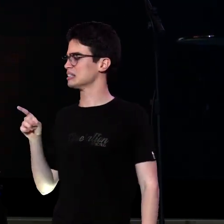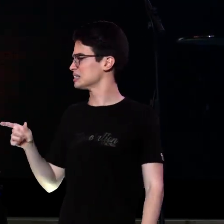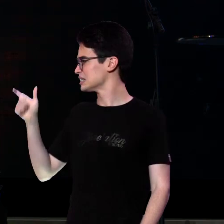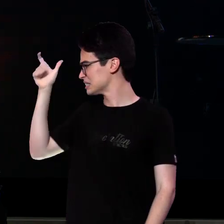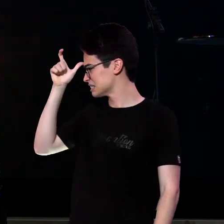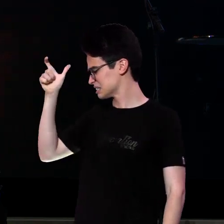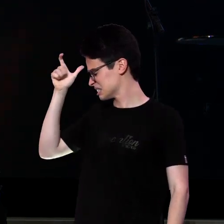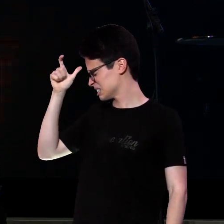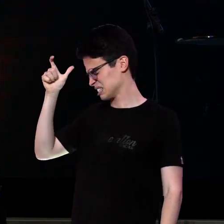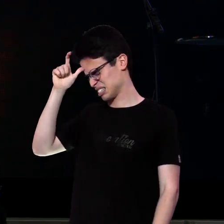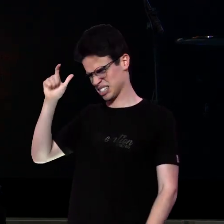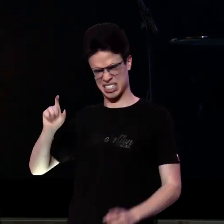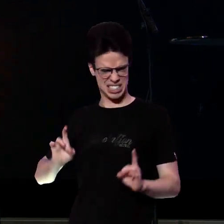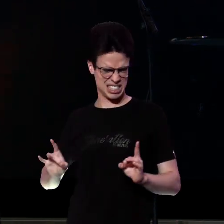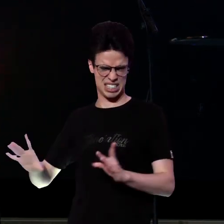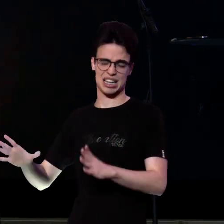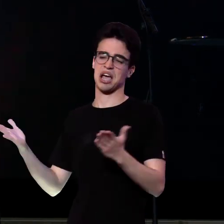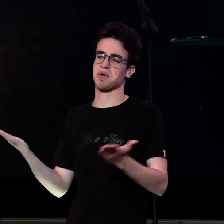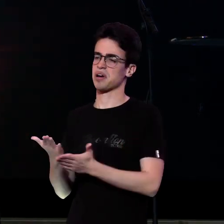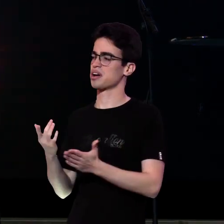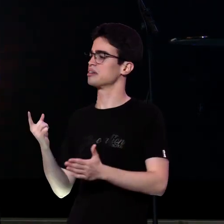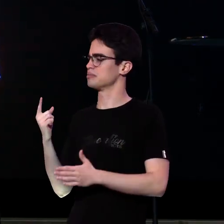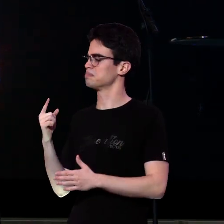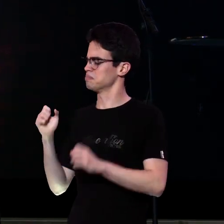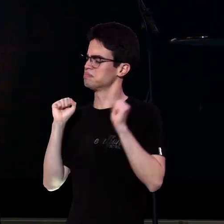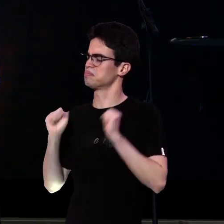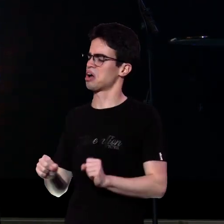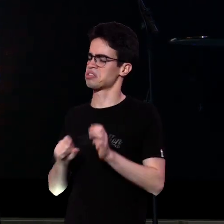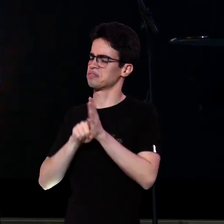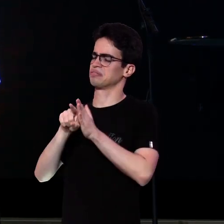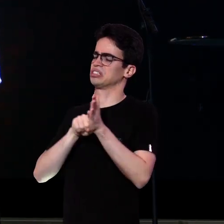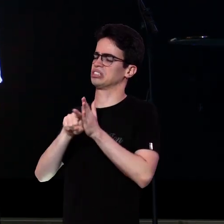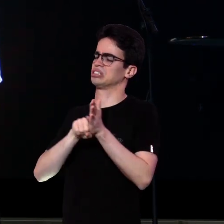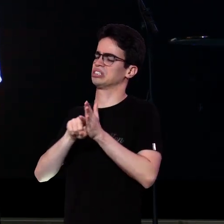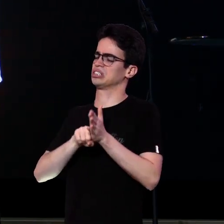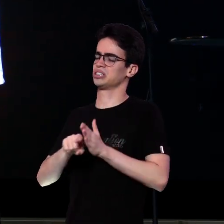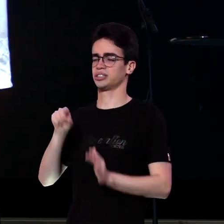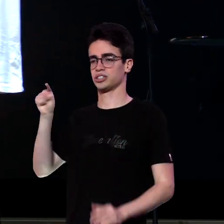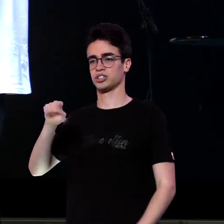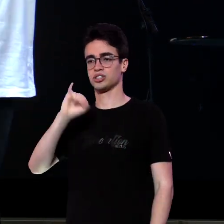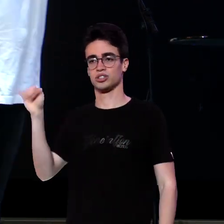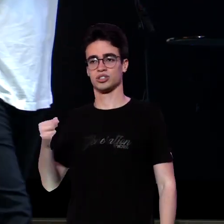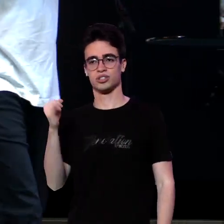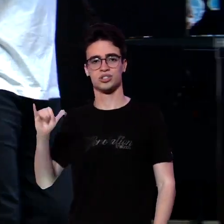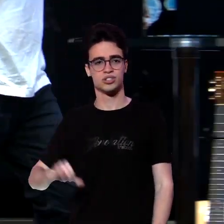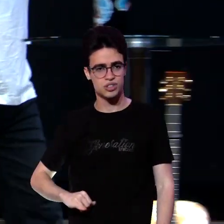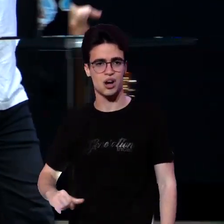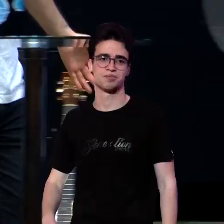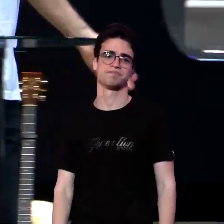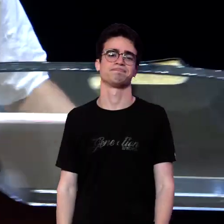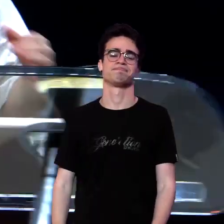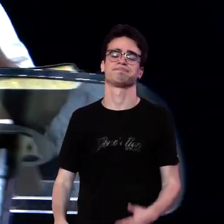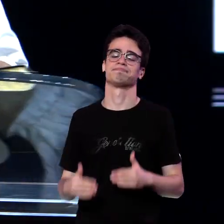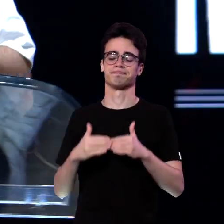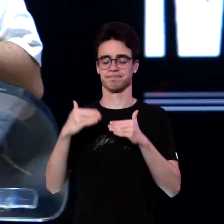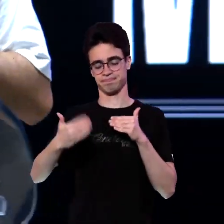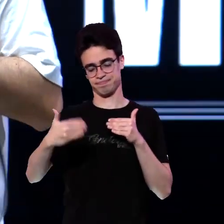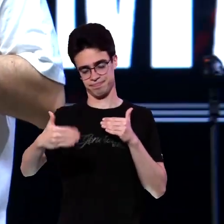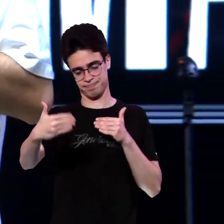Satanás abrir uma investigação sobre a vida de Jó. E aí a Bíblia continua.